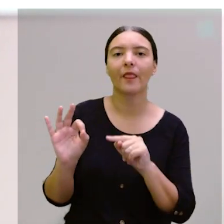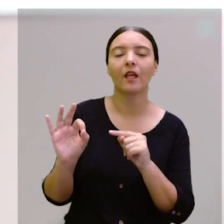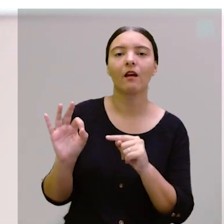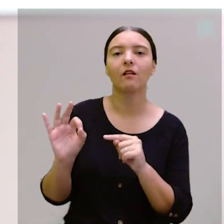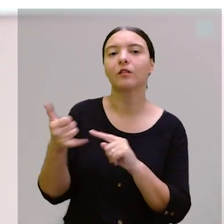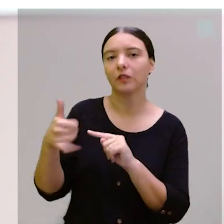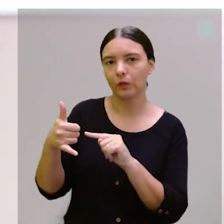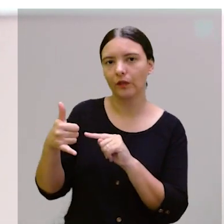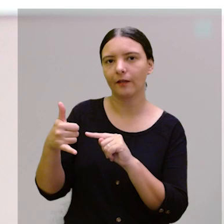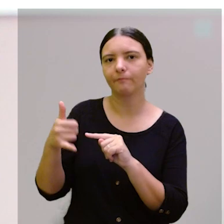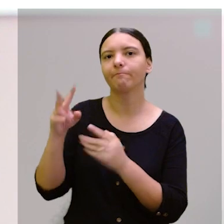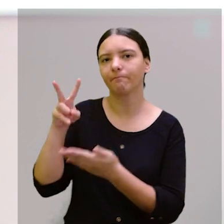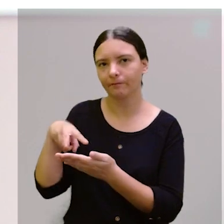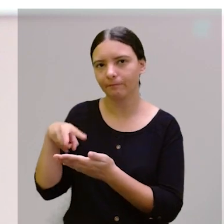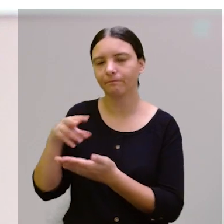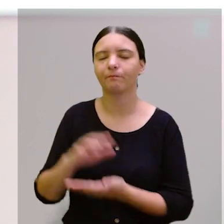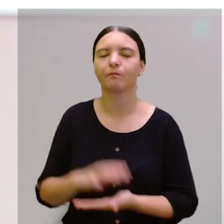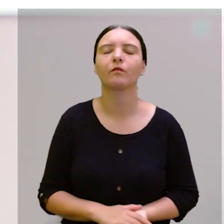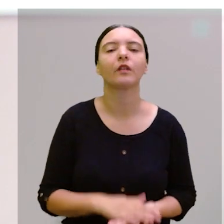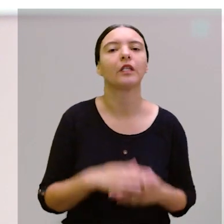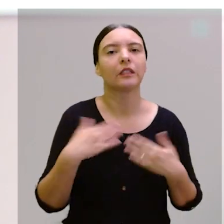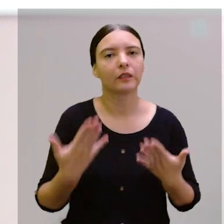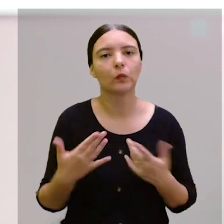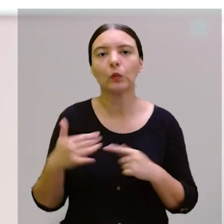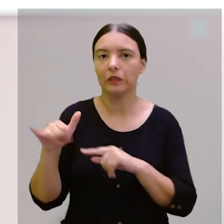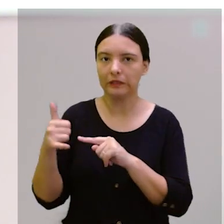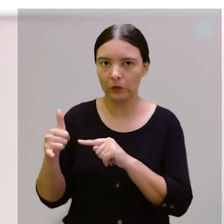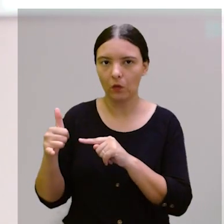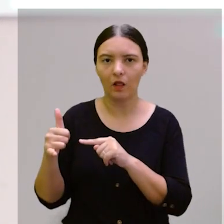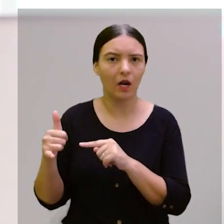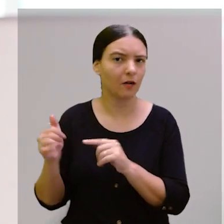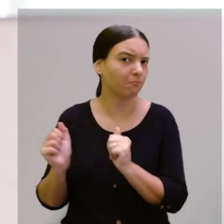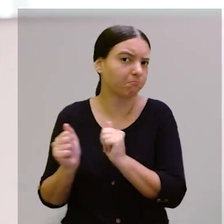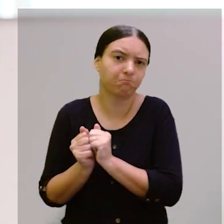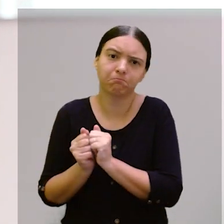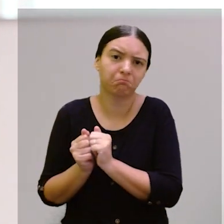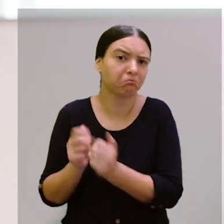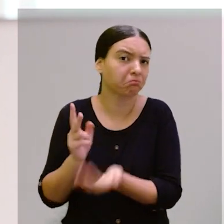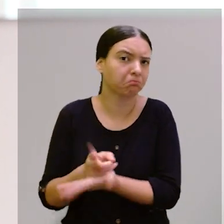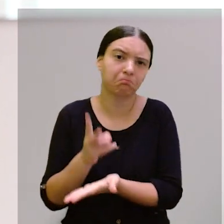no celular. Ou seja, a gente está com o celular na mão o tempo inteiro.